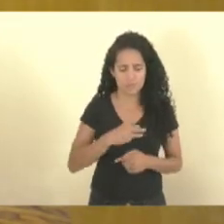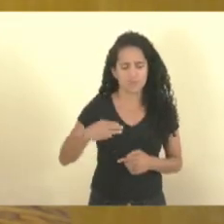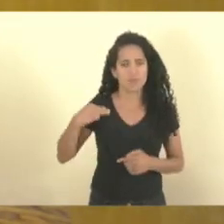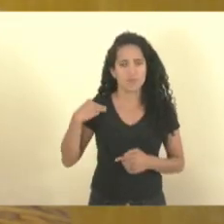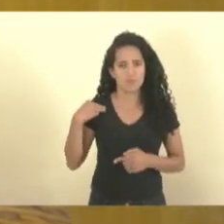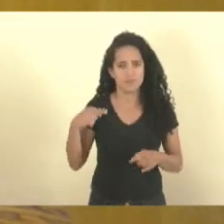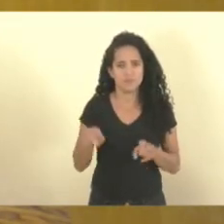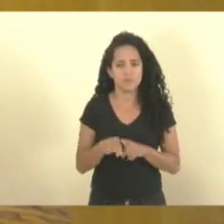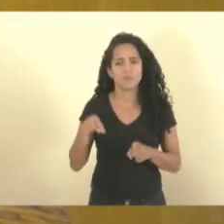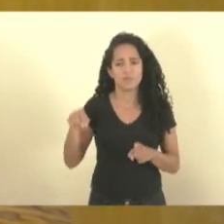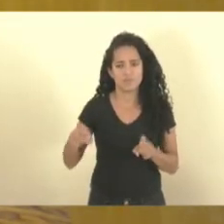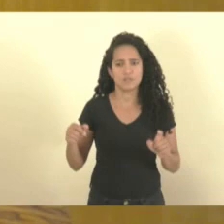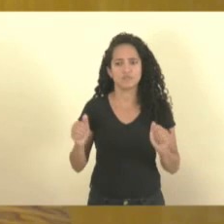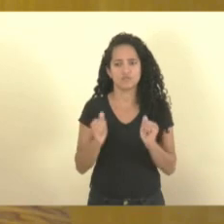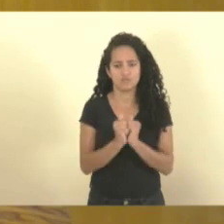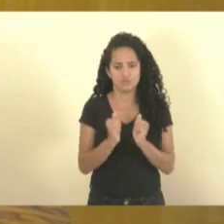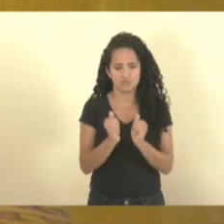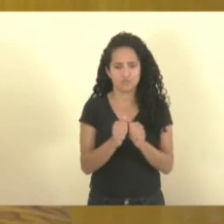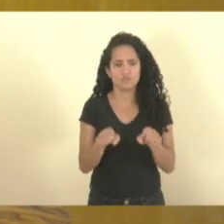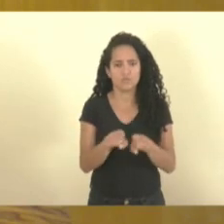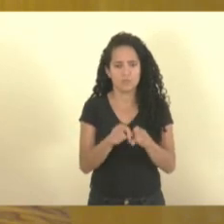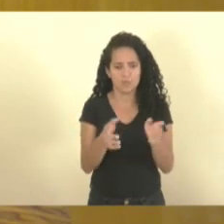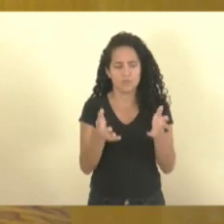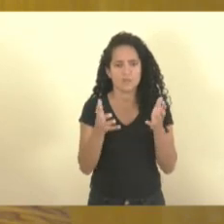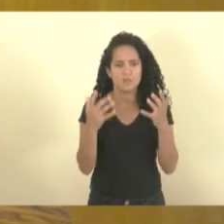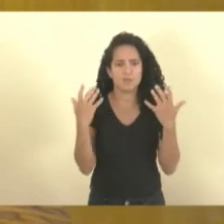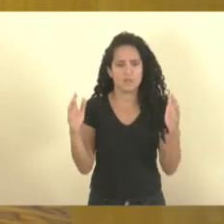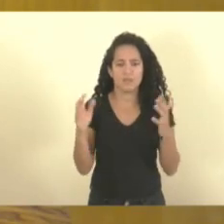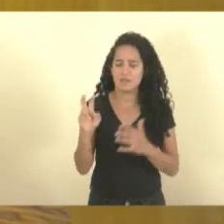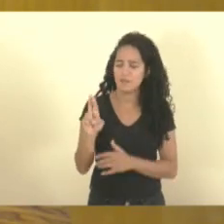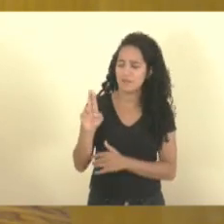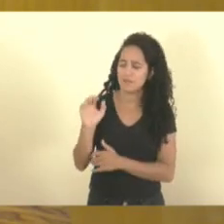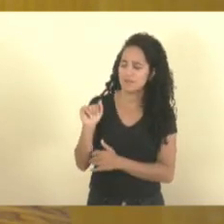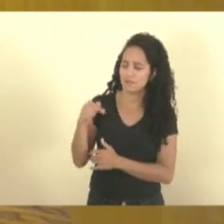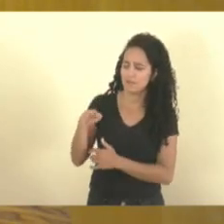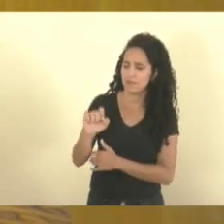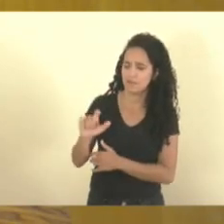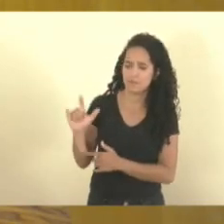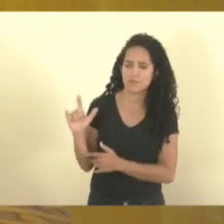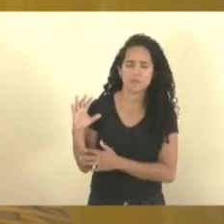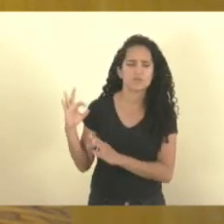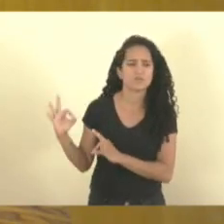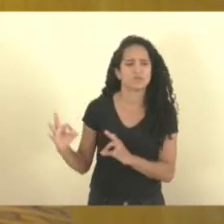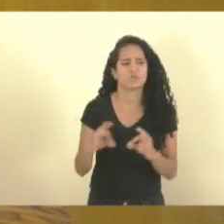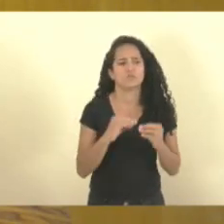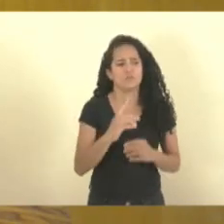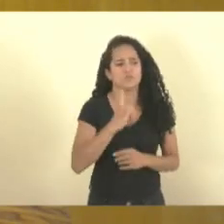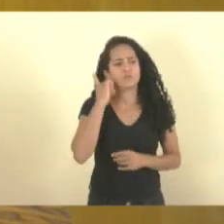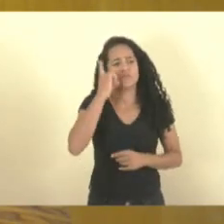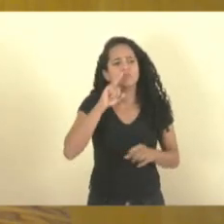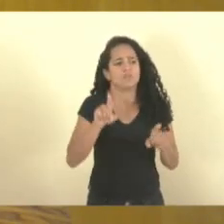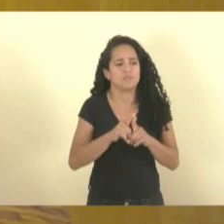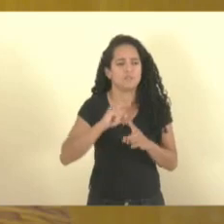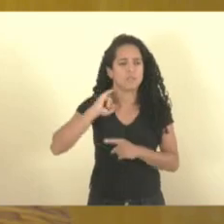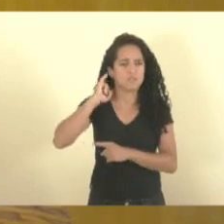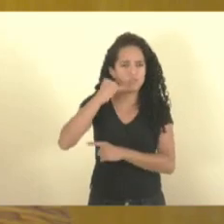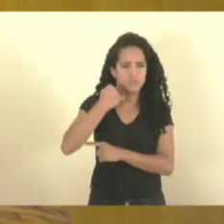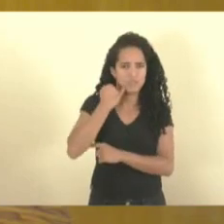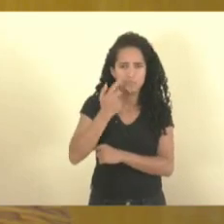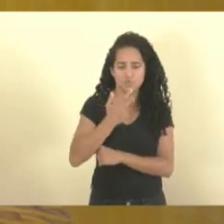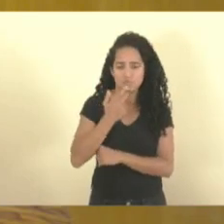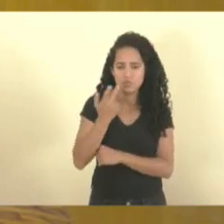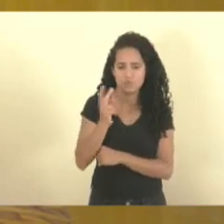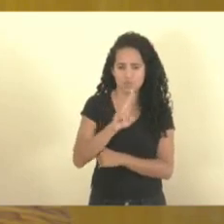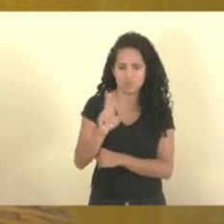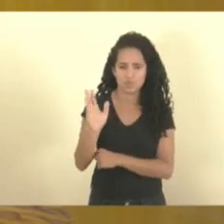Wellington, está aqui também conosco. Quero saudar a Raquel, quero saudar todos os deputados, a Janete, já falei o nome